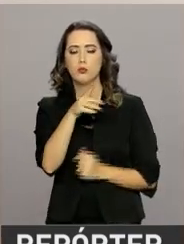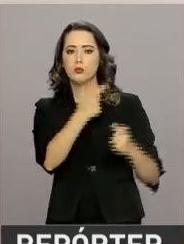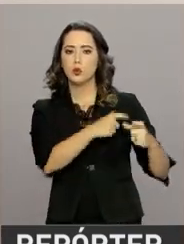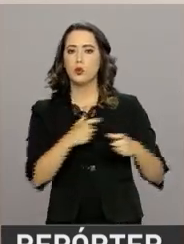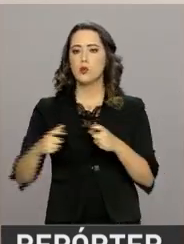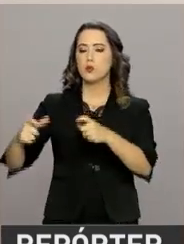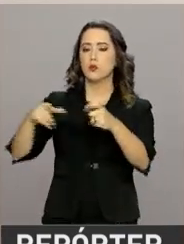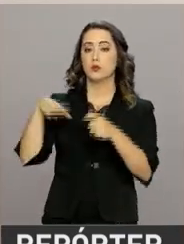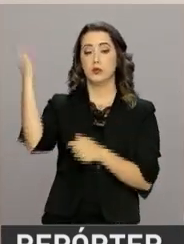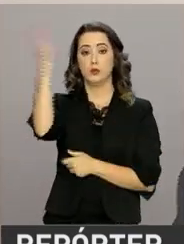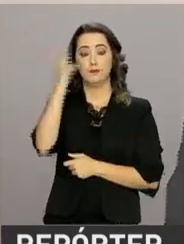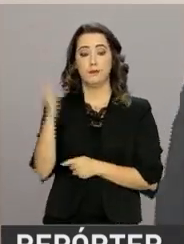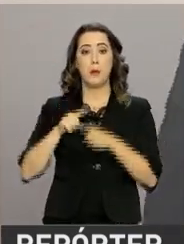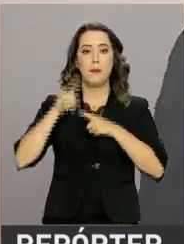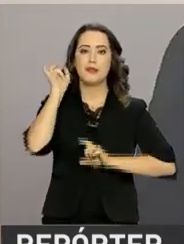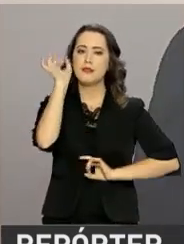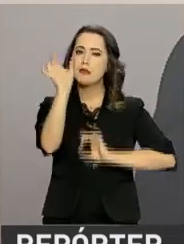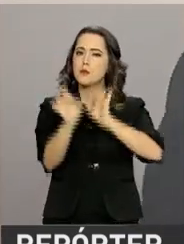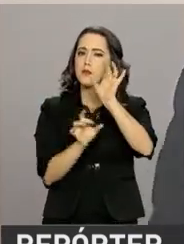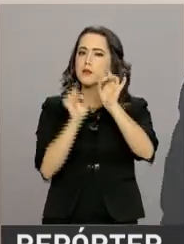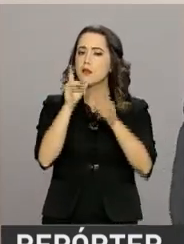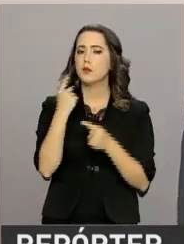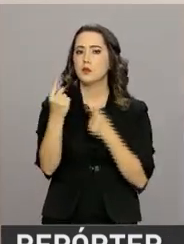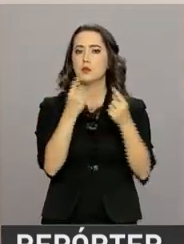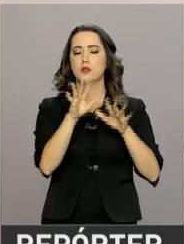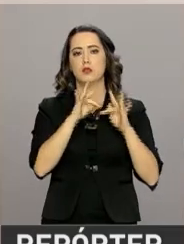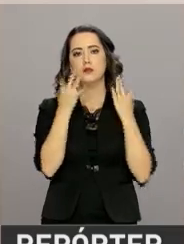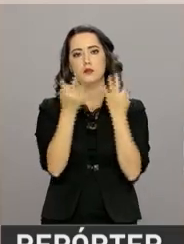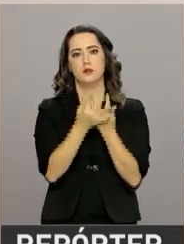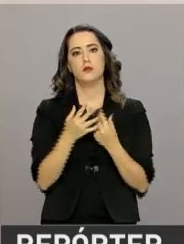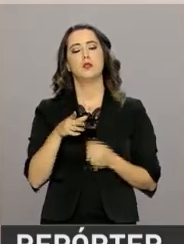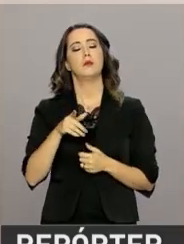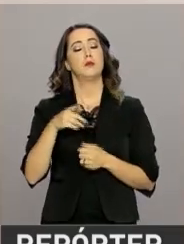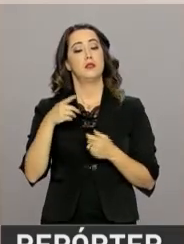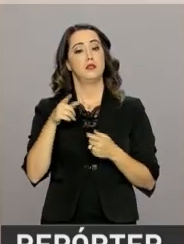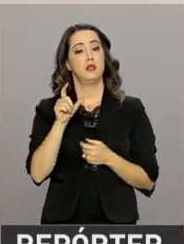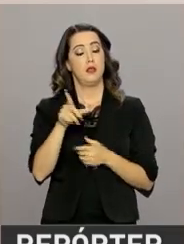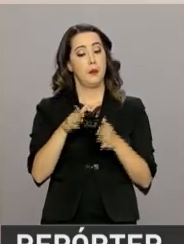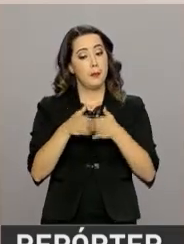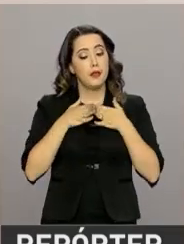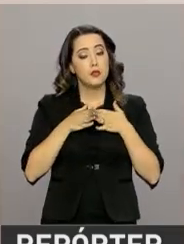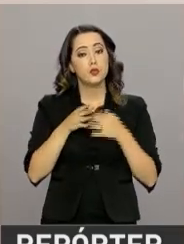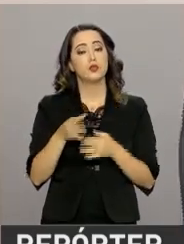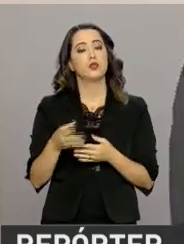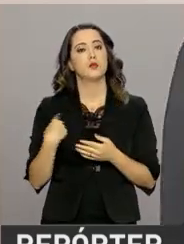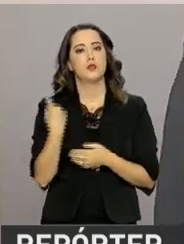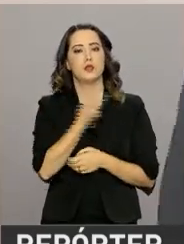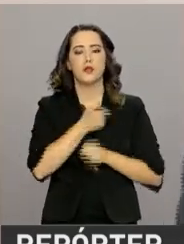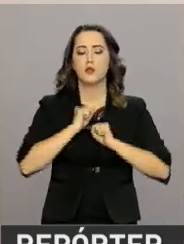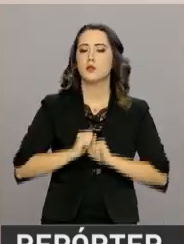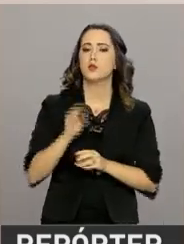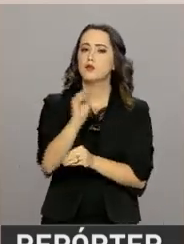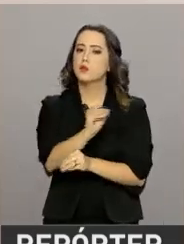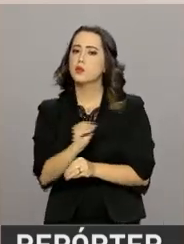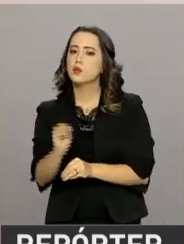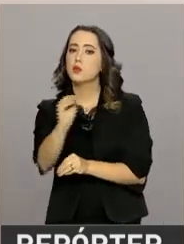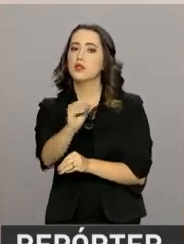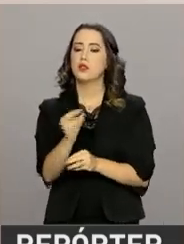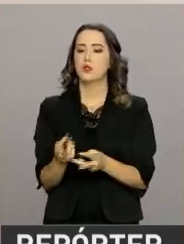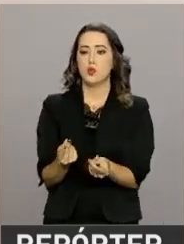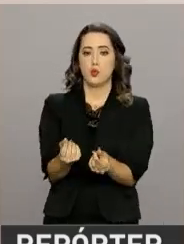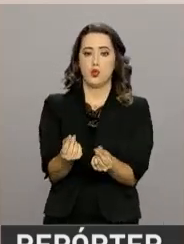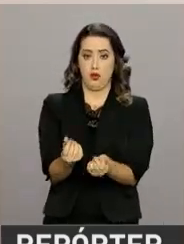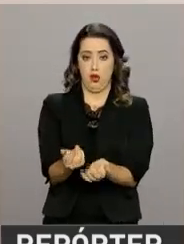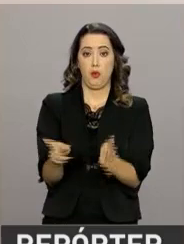estados brasileiros mas especialmente por cada família que tem pedido muito para que nós possamos cuidar dos investimentos